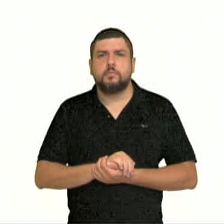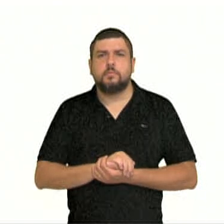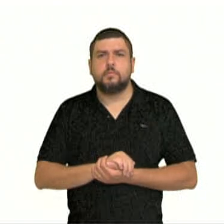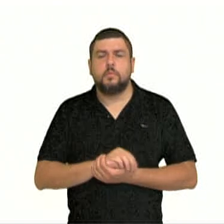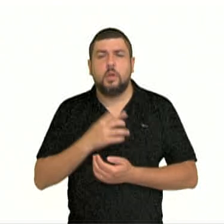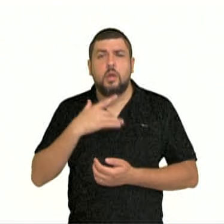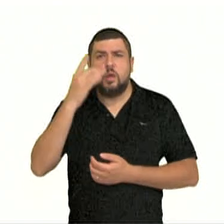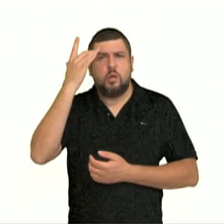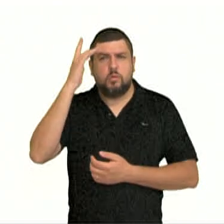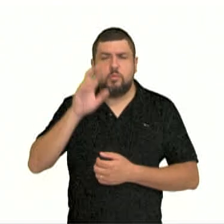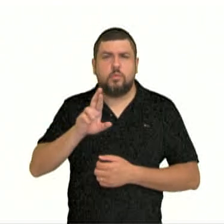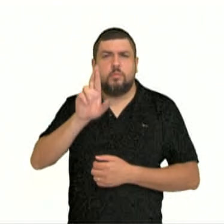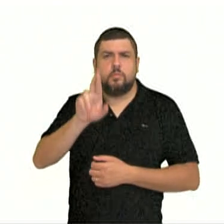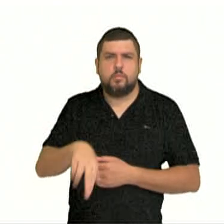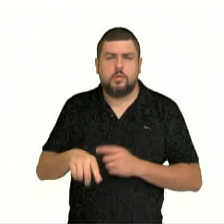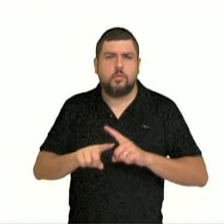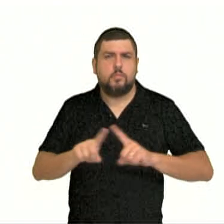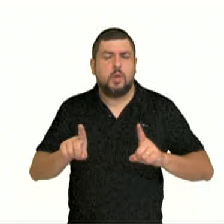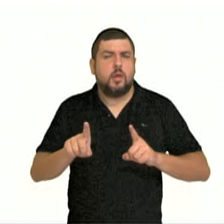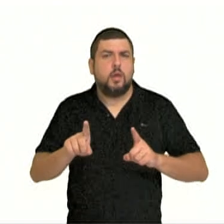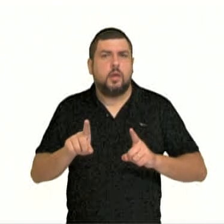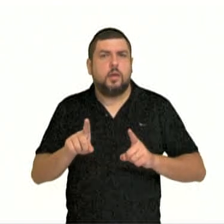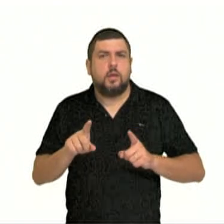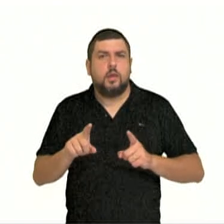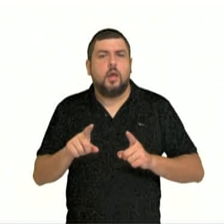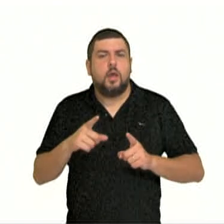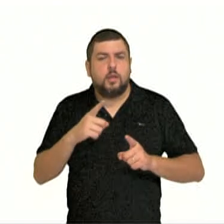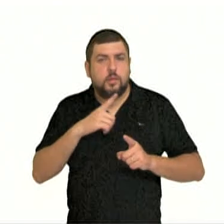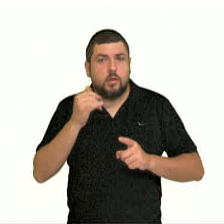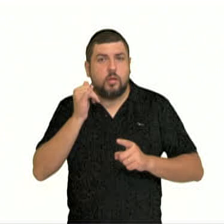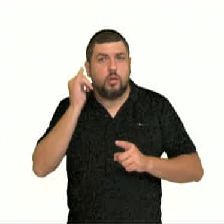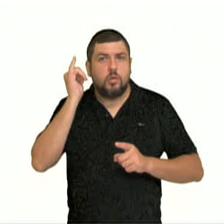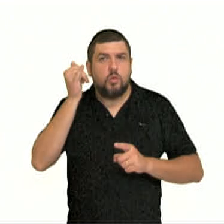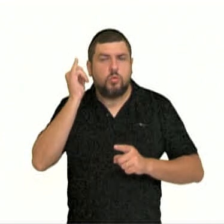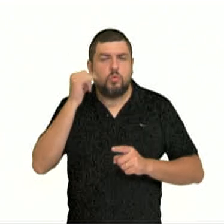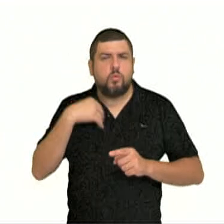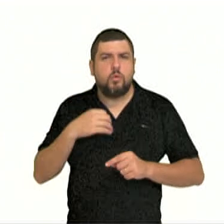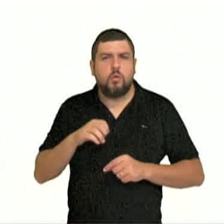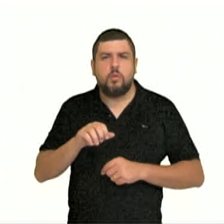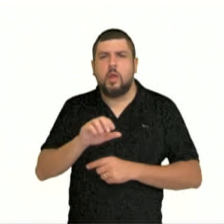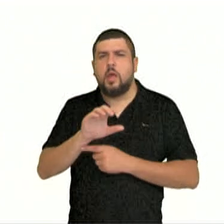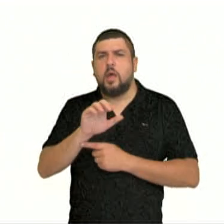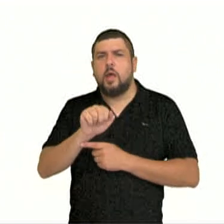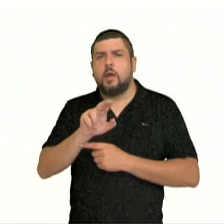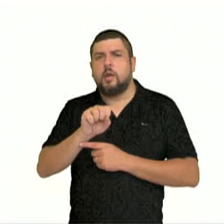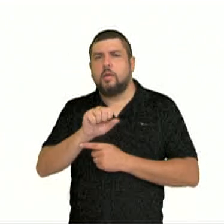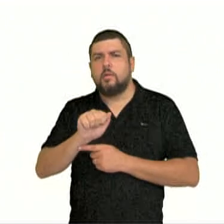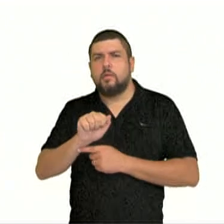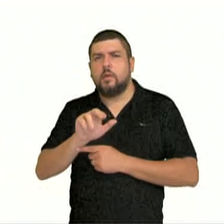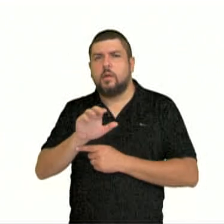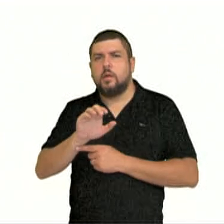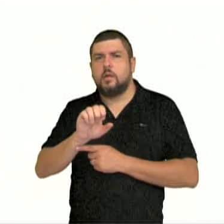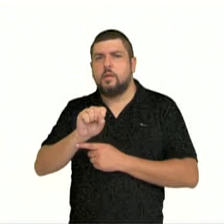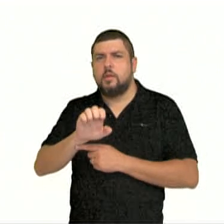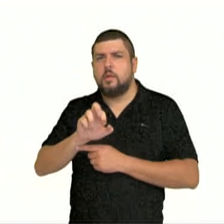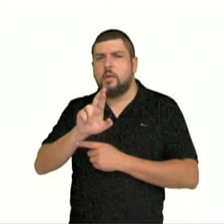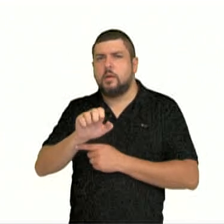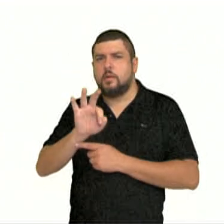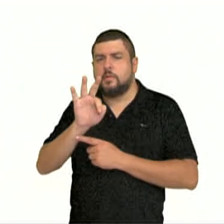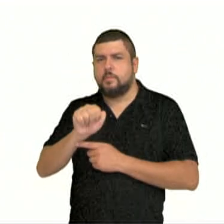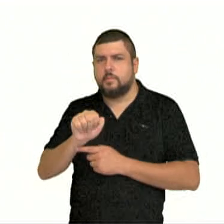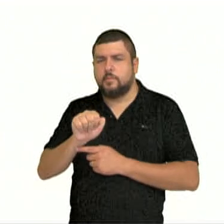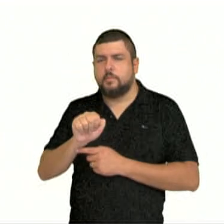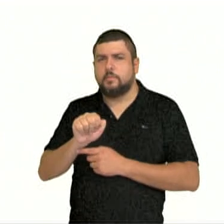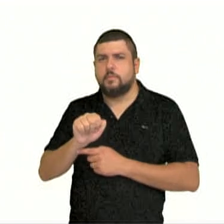me faz lembrar o conto A Causa Secreta. Você já deve ter lido de Machado de Assis, não é mesmo?